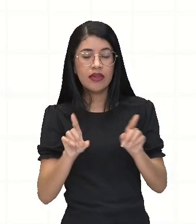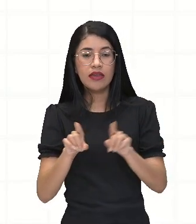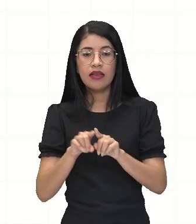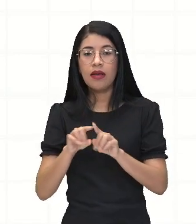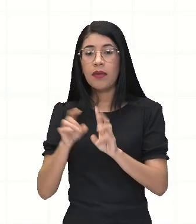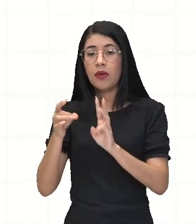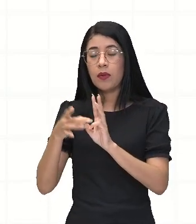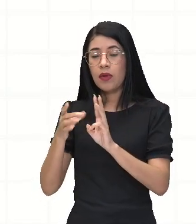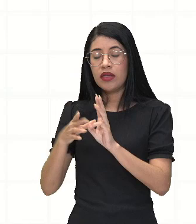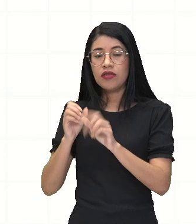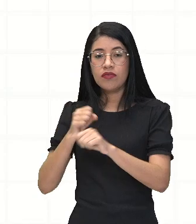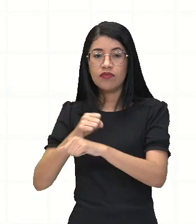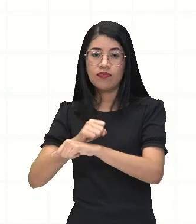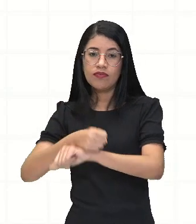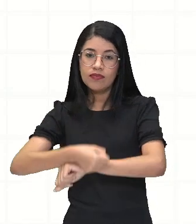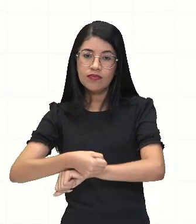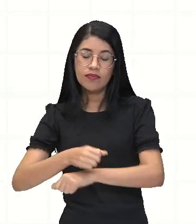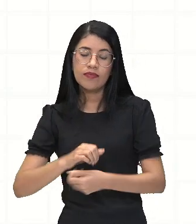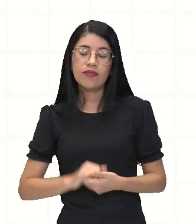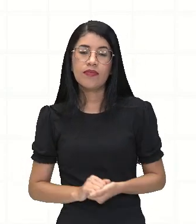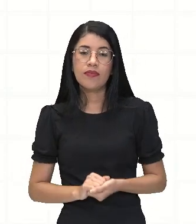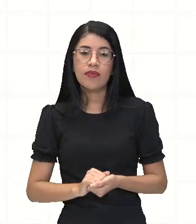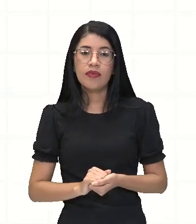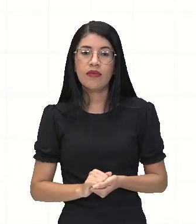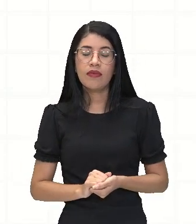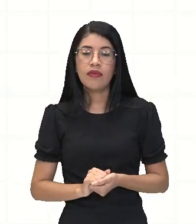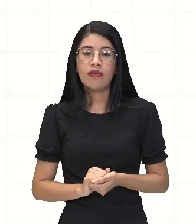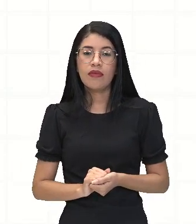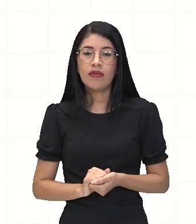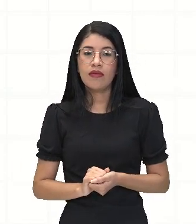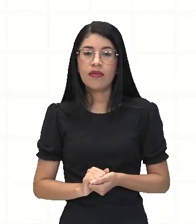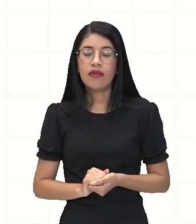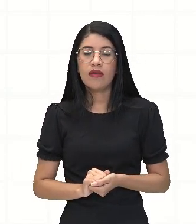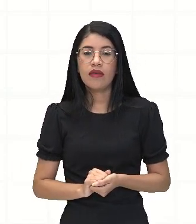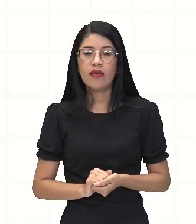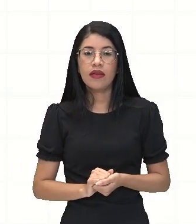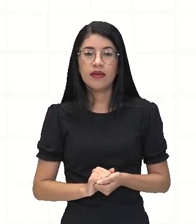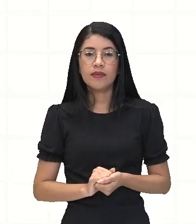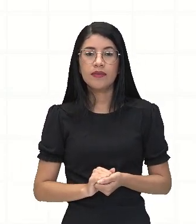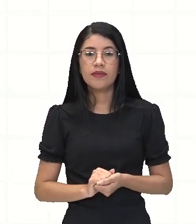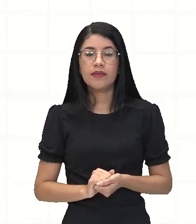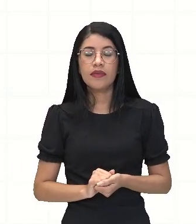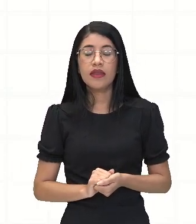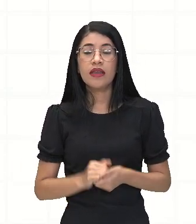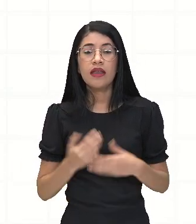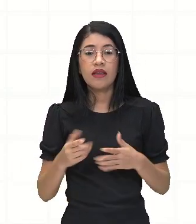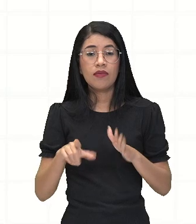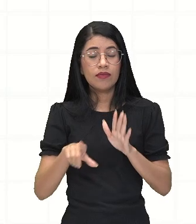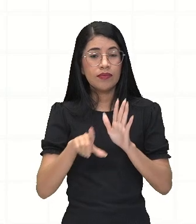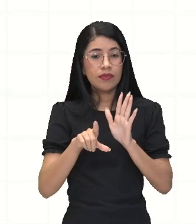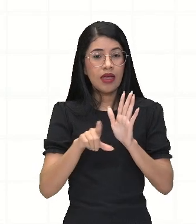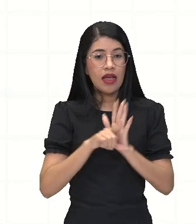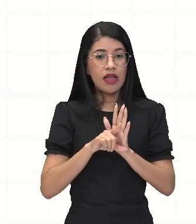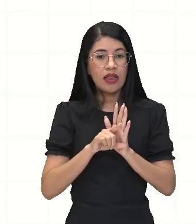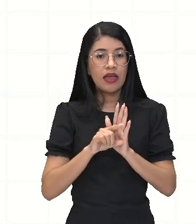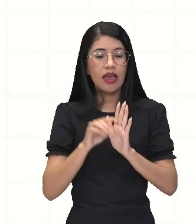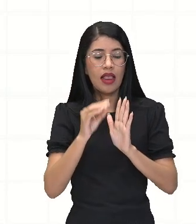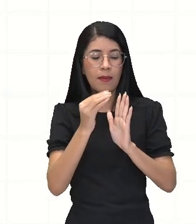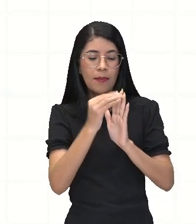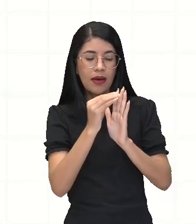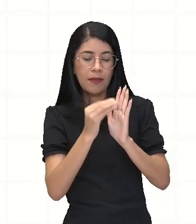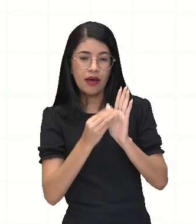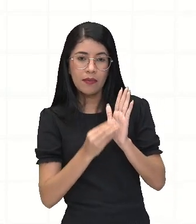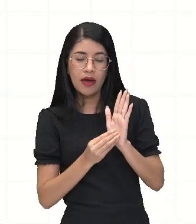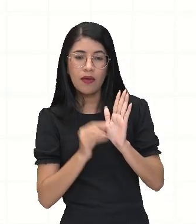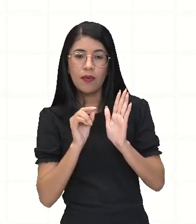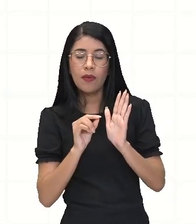indígenas escravos, ou melhor, os indígenas escravizados. Então, essa lei ela vai definir os